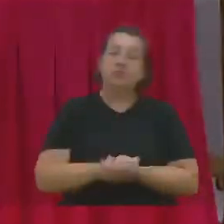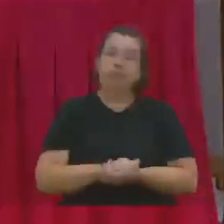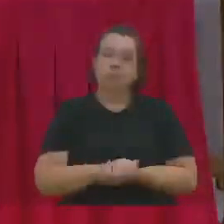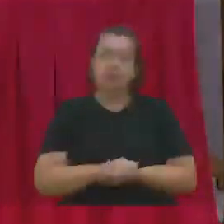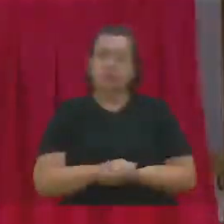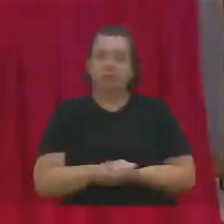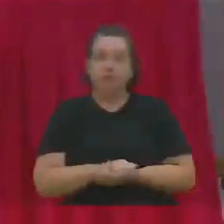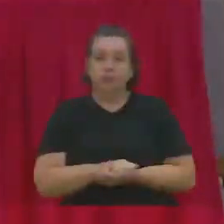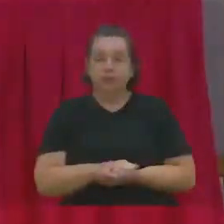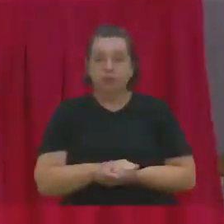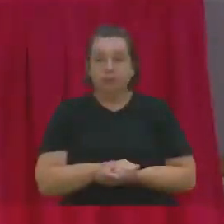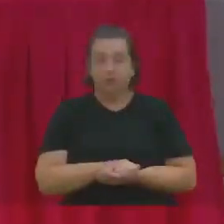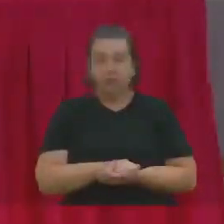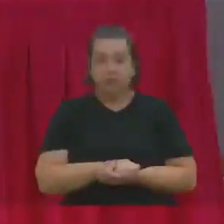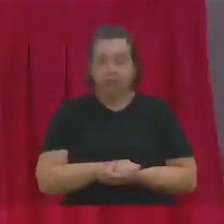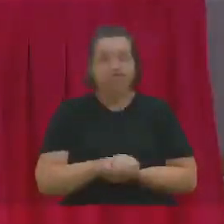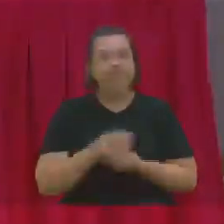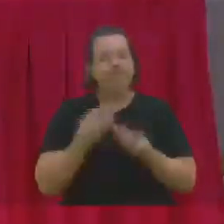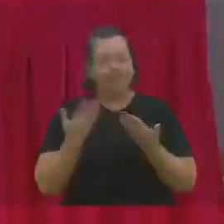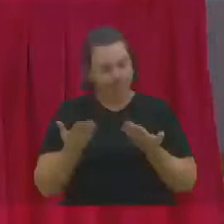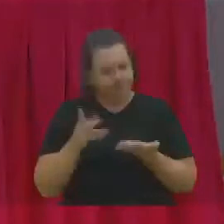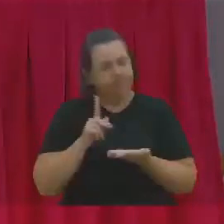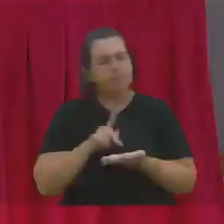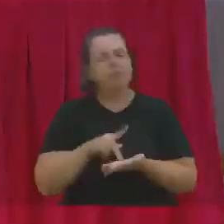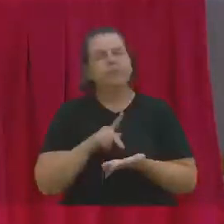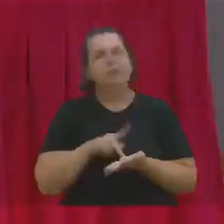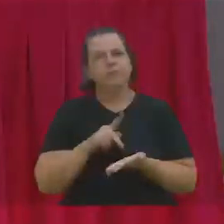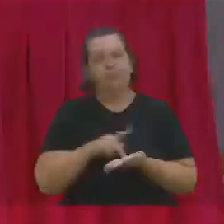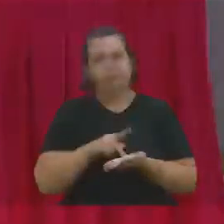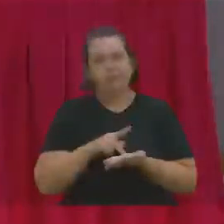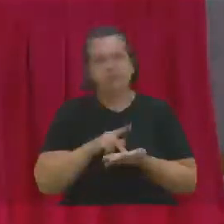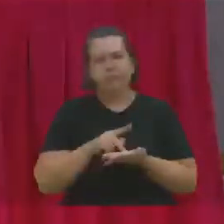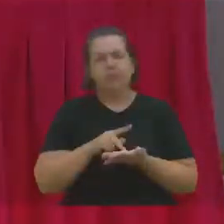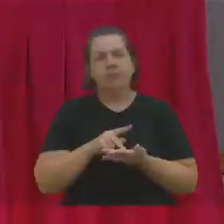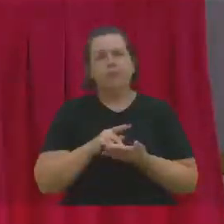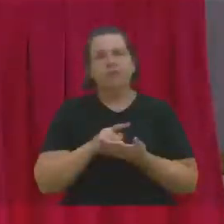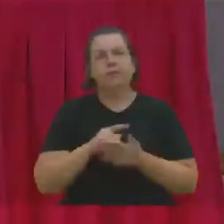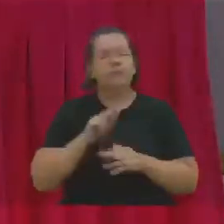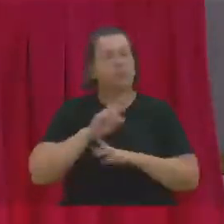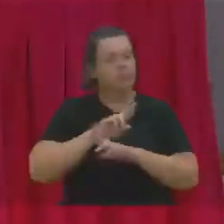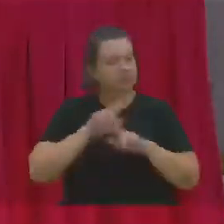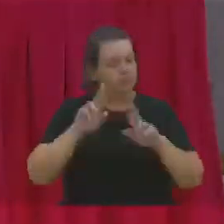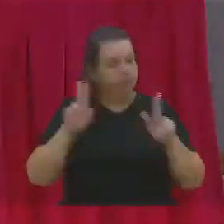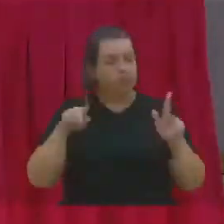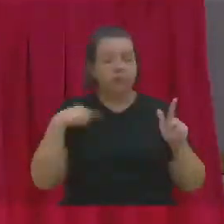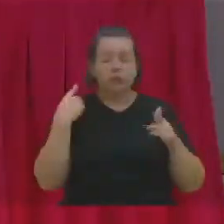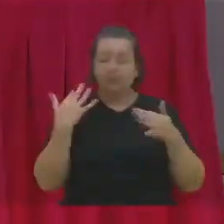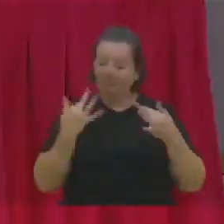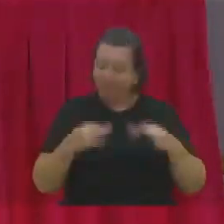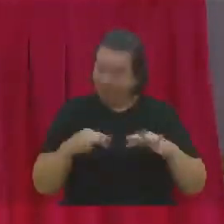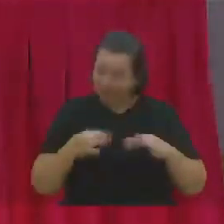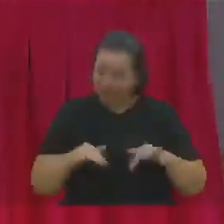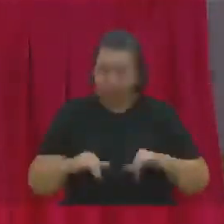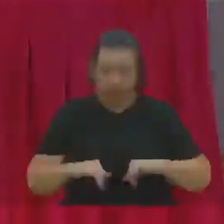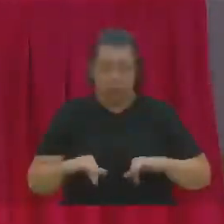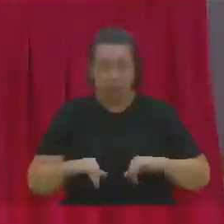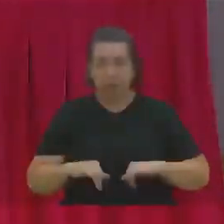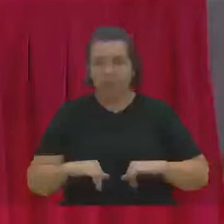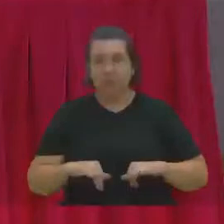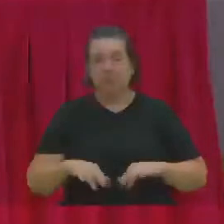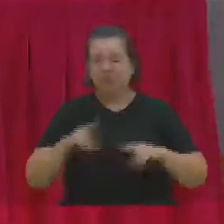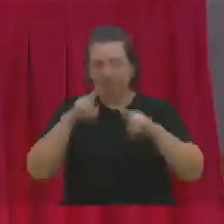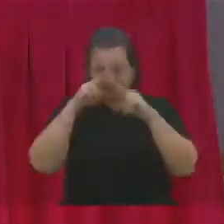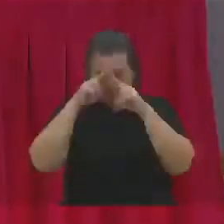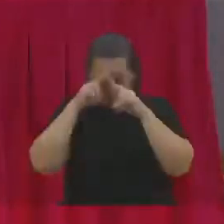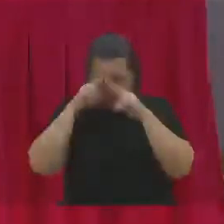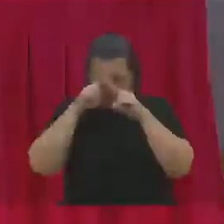Meus irmãos, com certeza, tantas são as nossas dores, os nossos